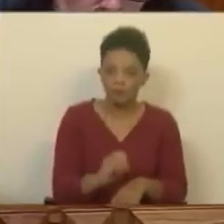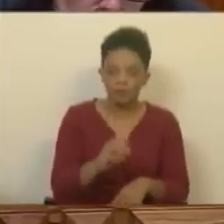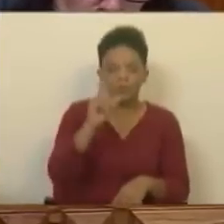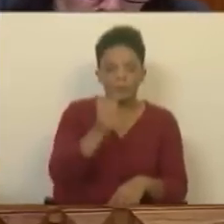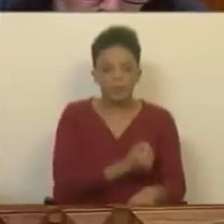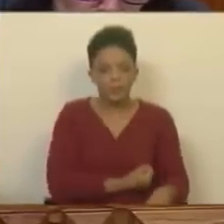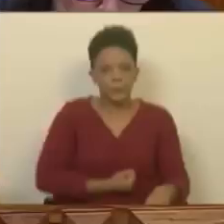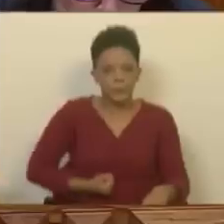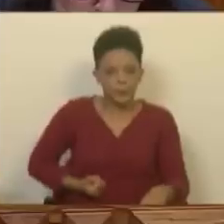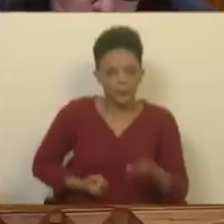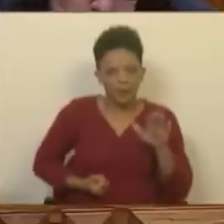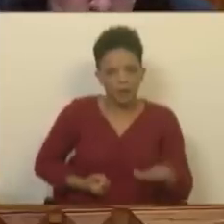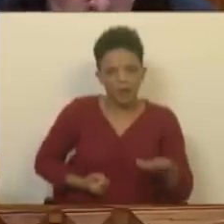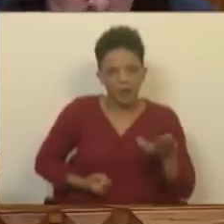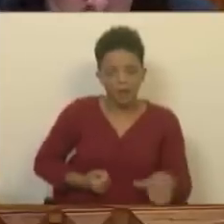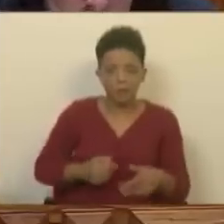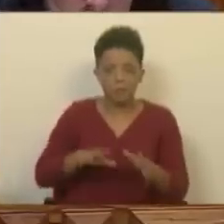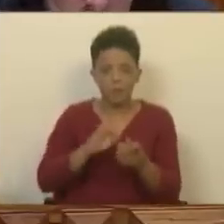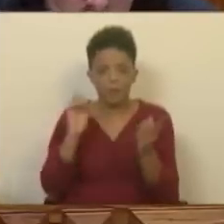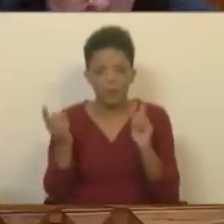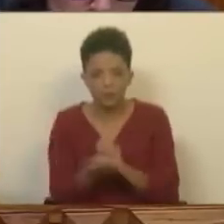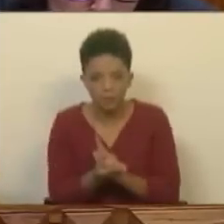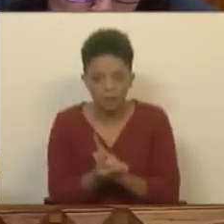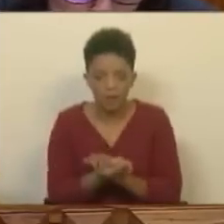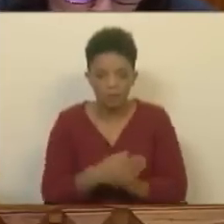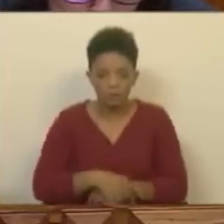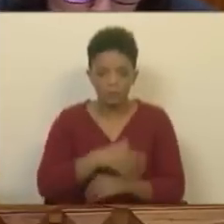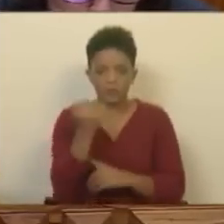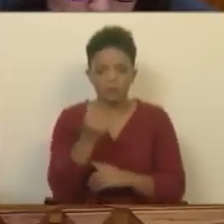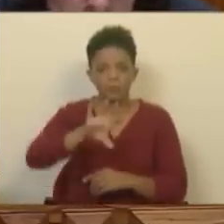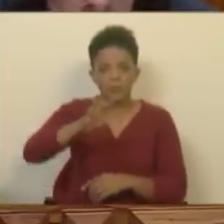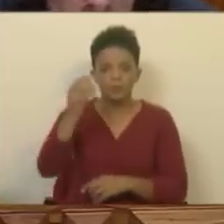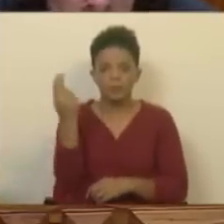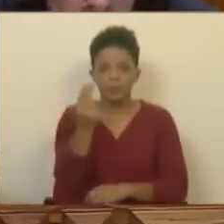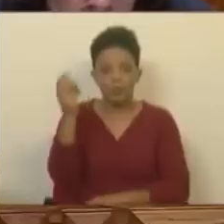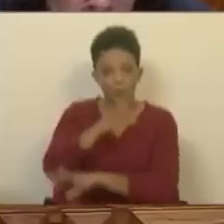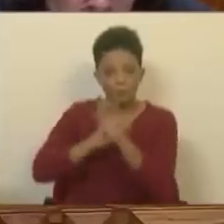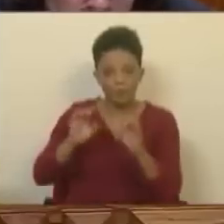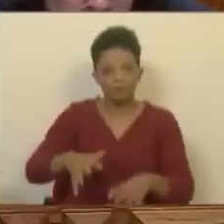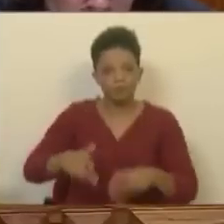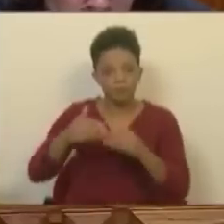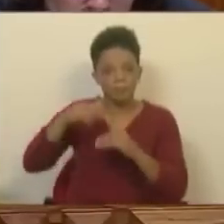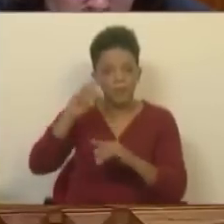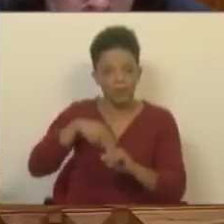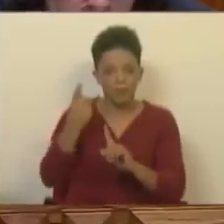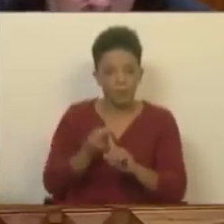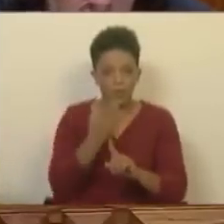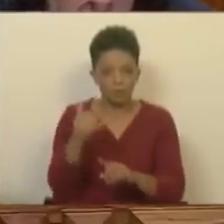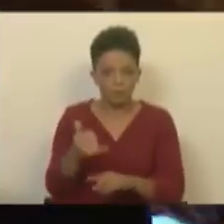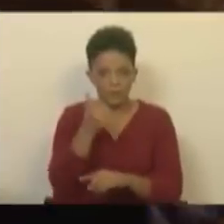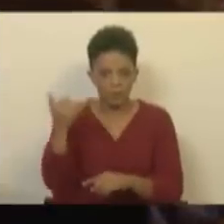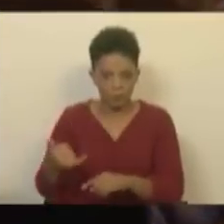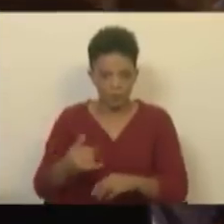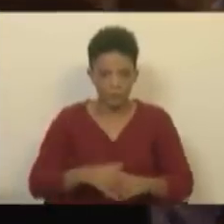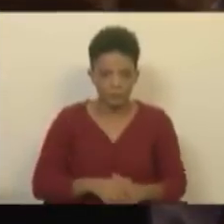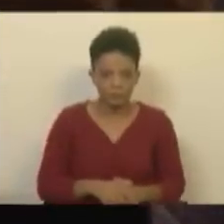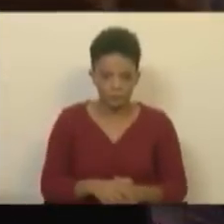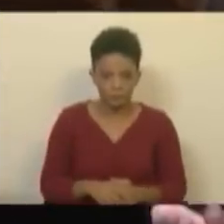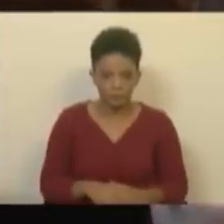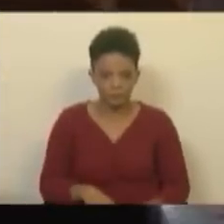desemprego tinham passageiro mas pelo contrário como um país da União Europeia que mais cresceu no ano 2022